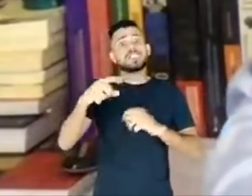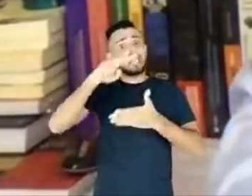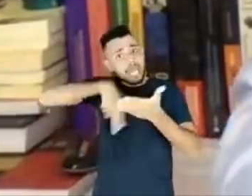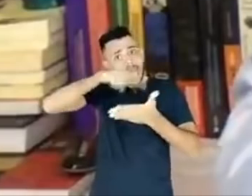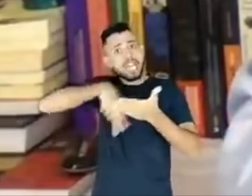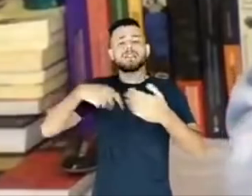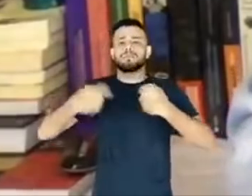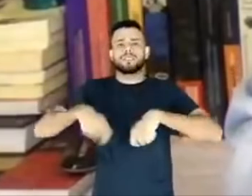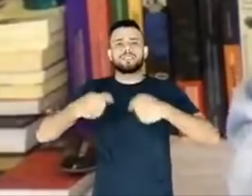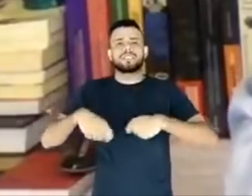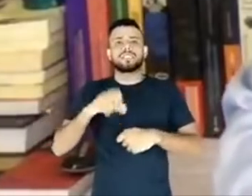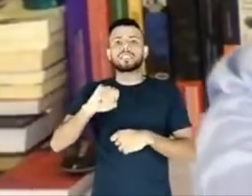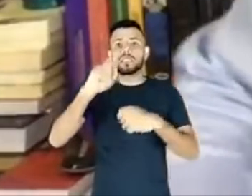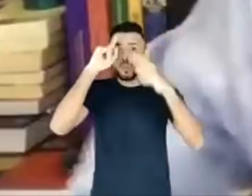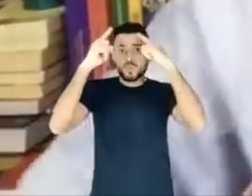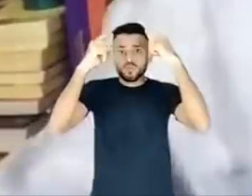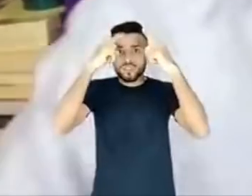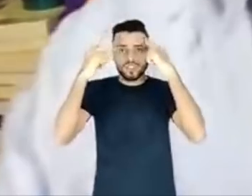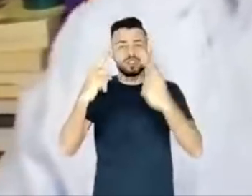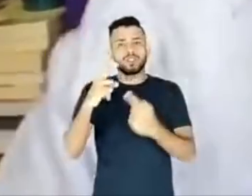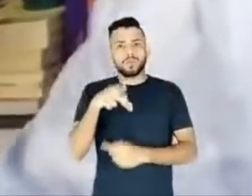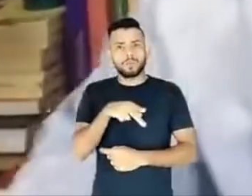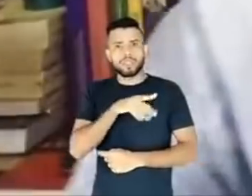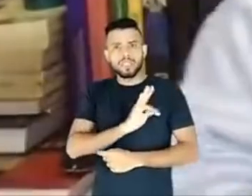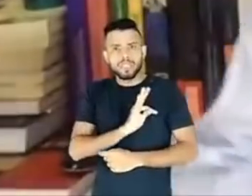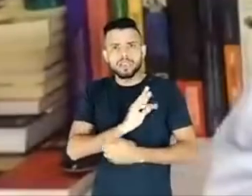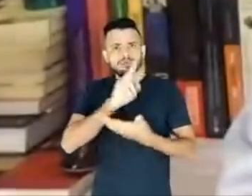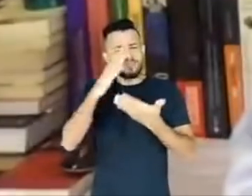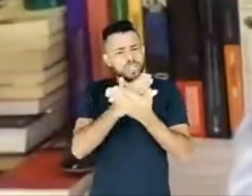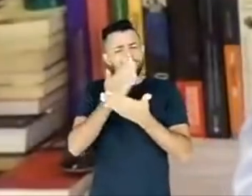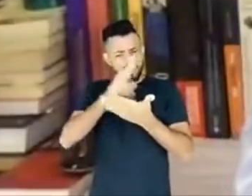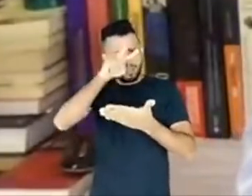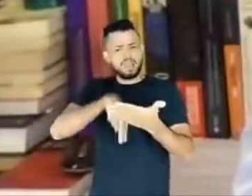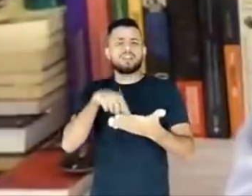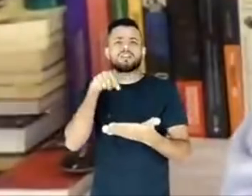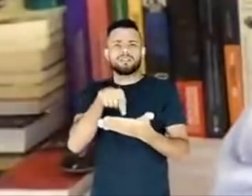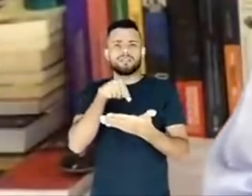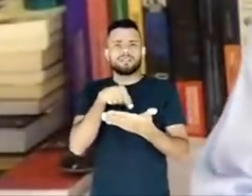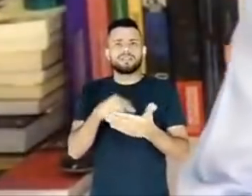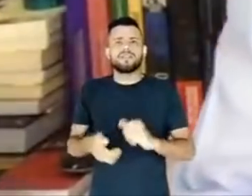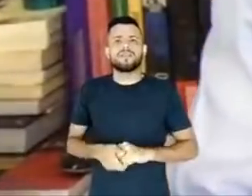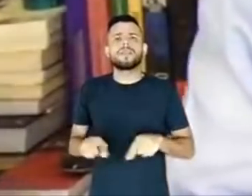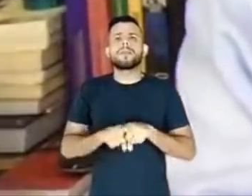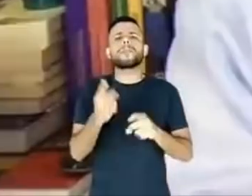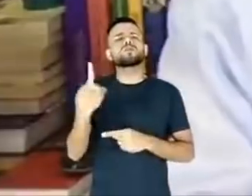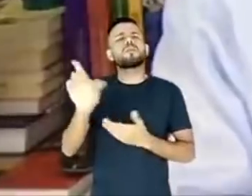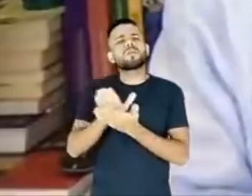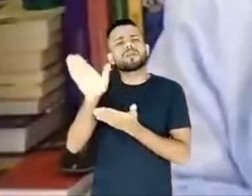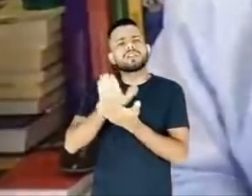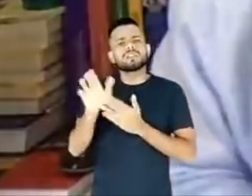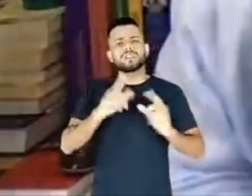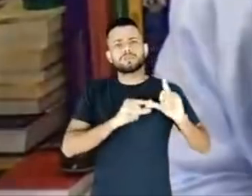dúvida do PT, ler um livro desse. E tem a última publicação do PT, que é o Plano de Reconstrução